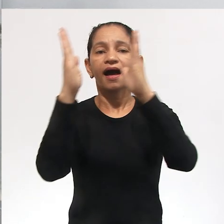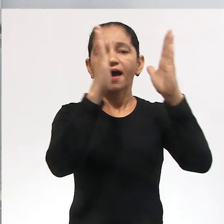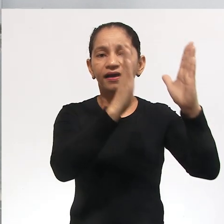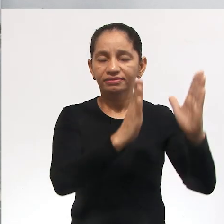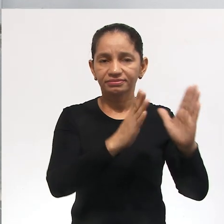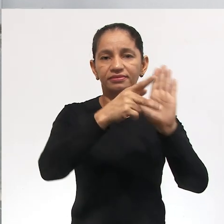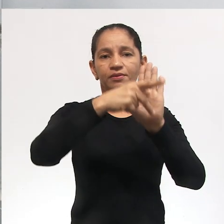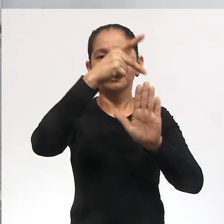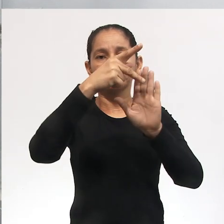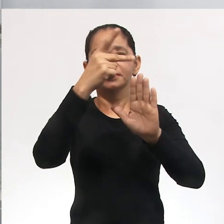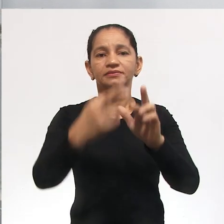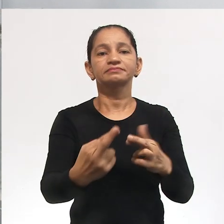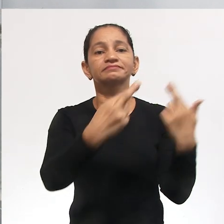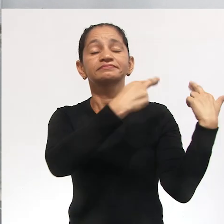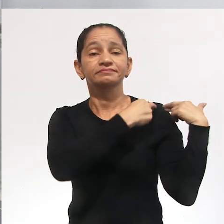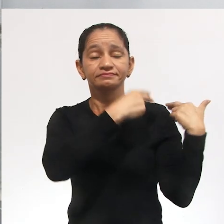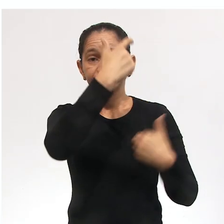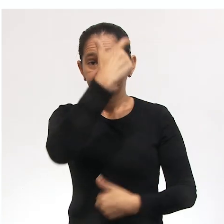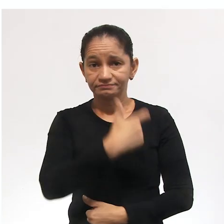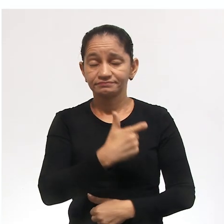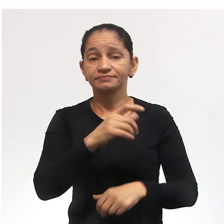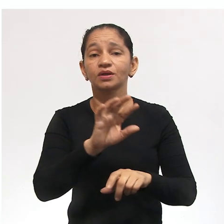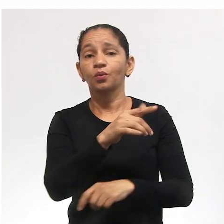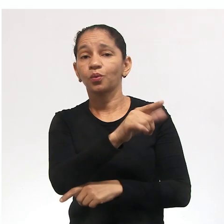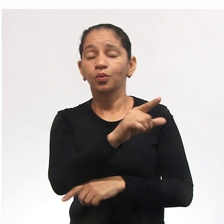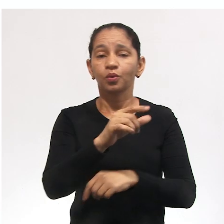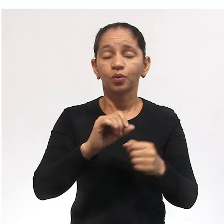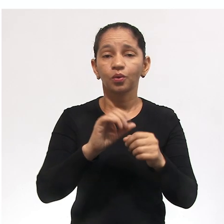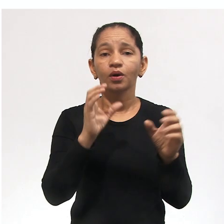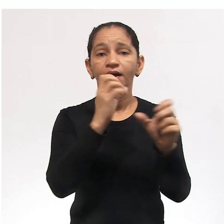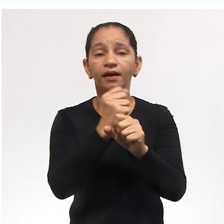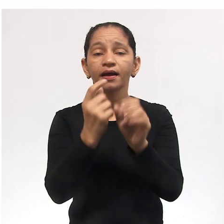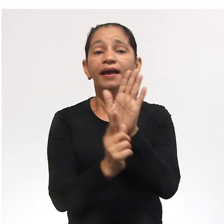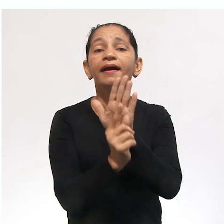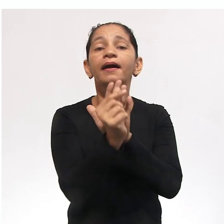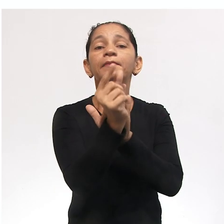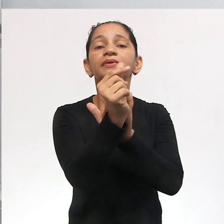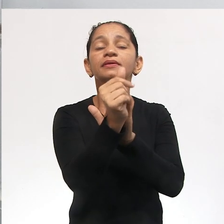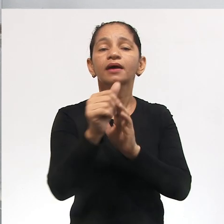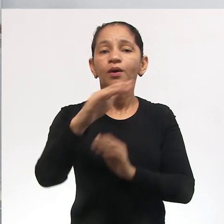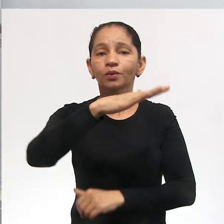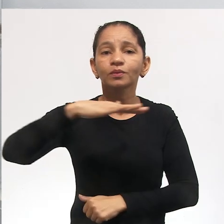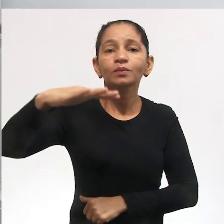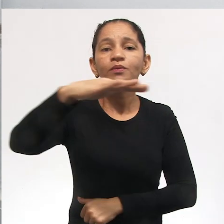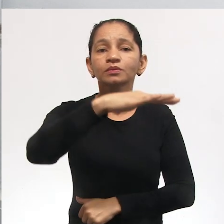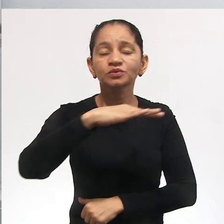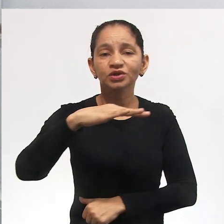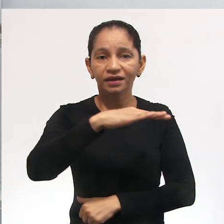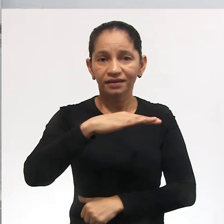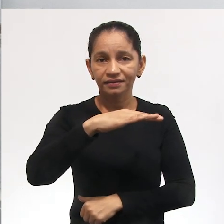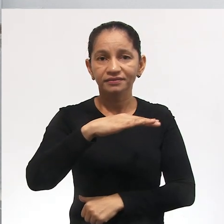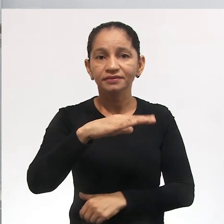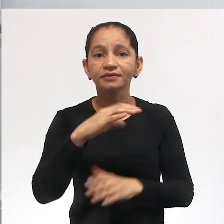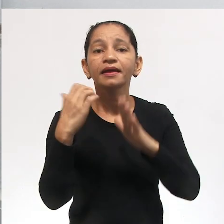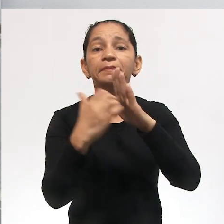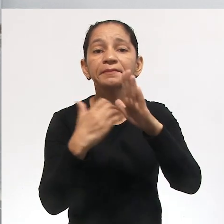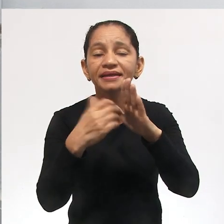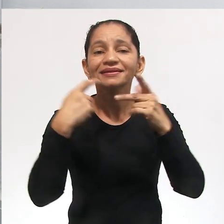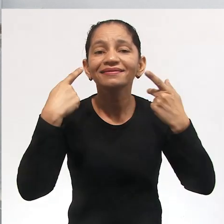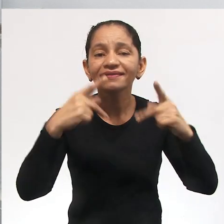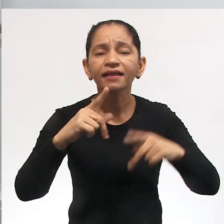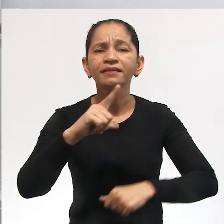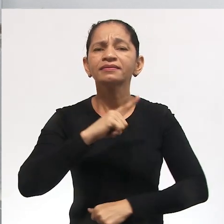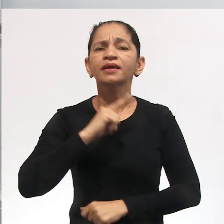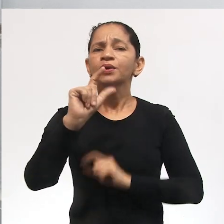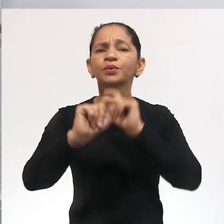do nosso negócio, está sendo representado na conta capital social. Pessoal, o total do ativo sempre tem que